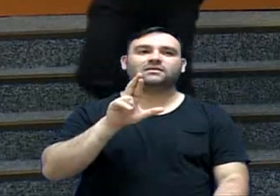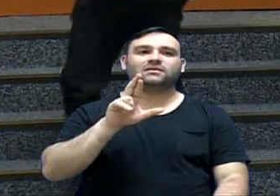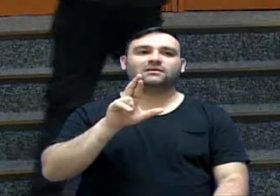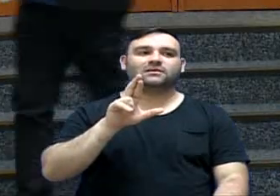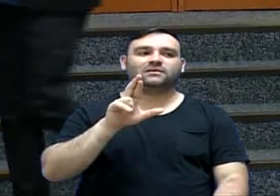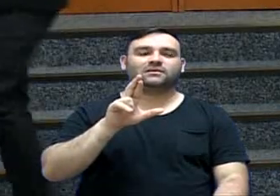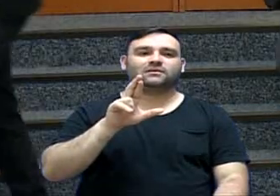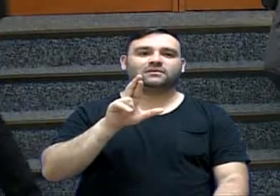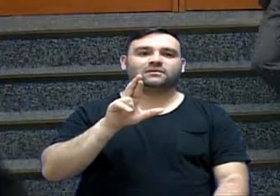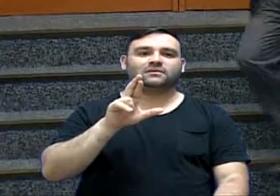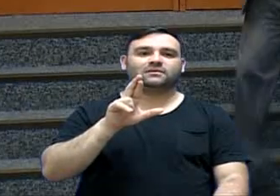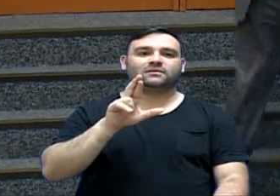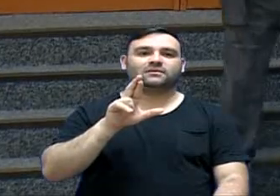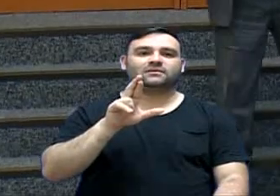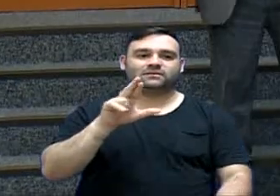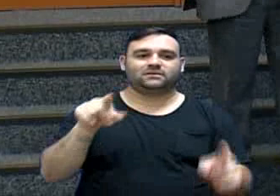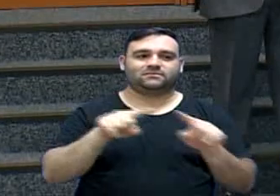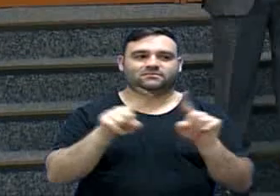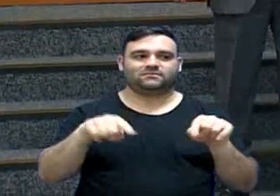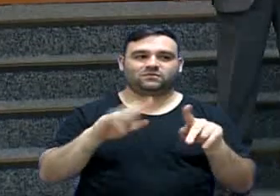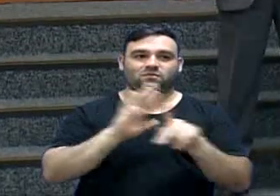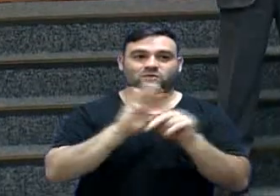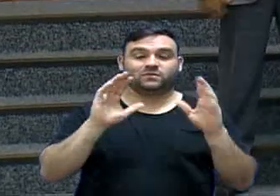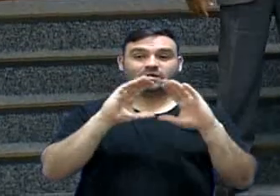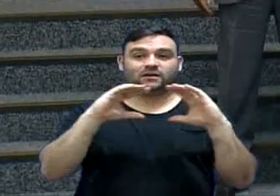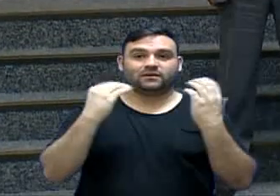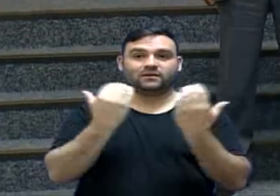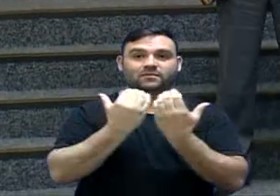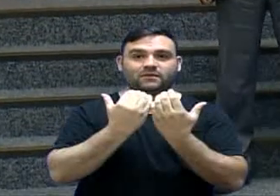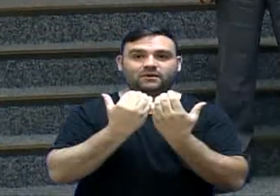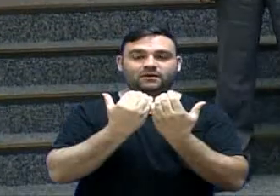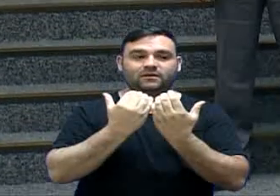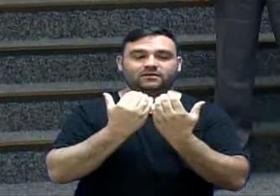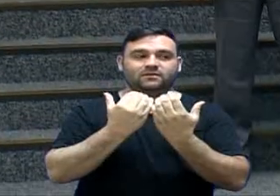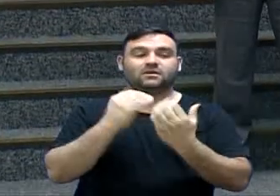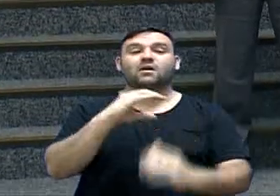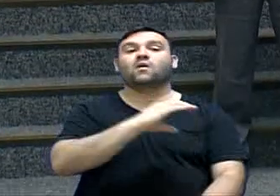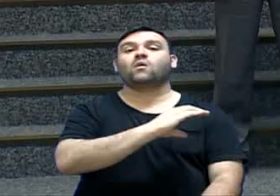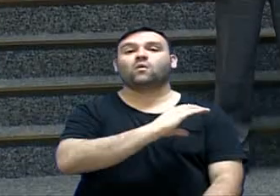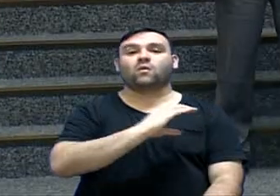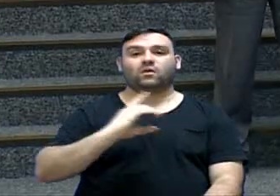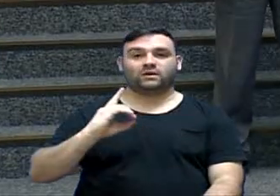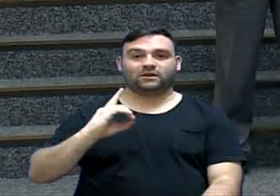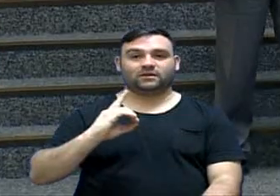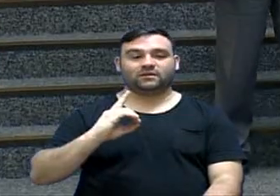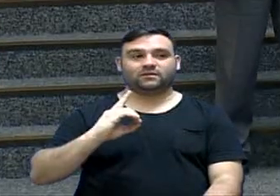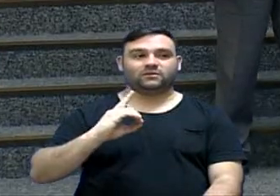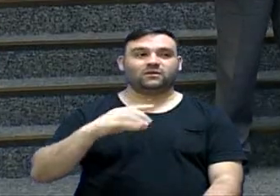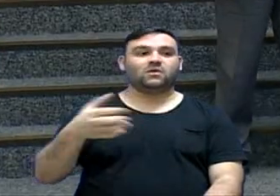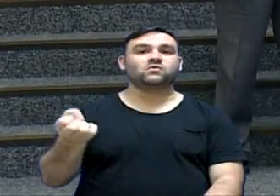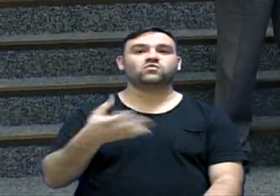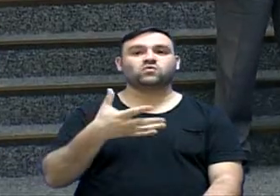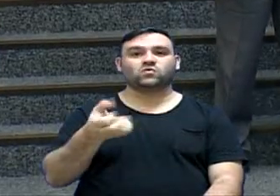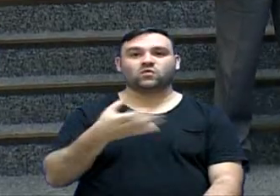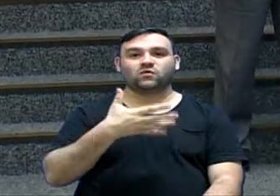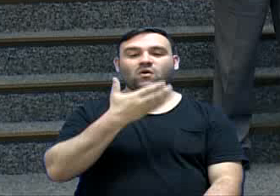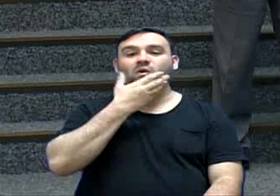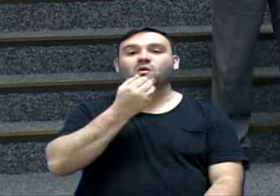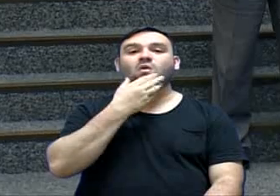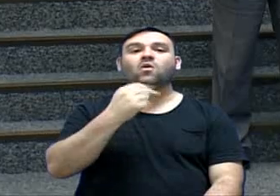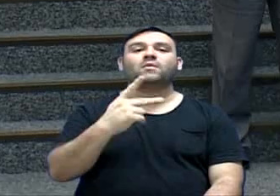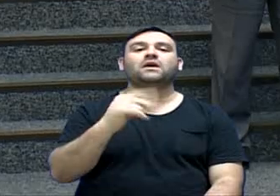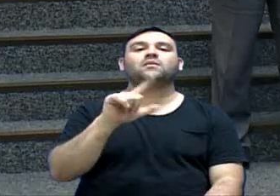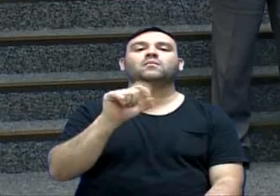cerimonialista e servidor desta Casa de Leis, coordenador do nosso Laboratório de Inovação, o senhor